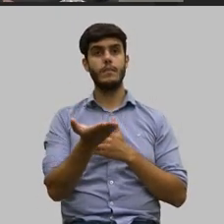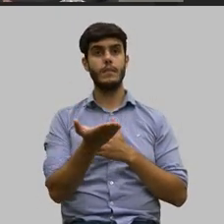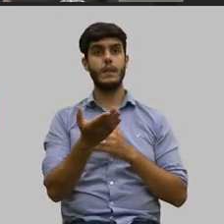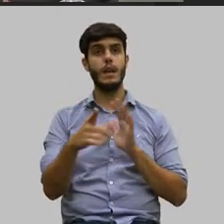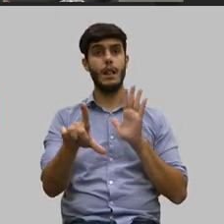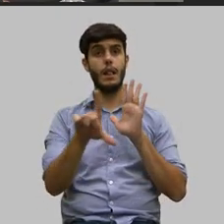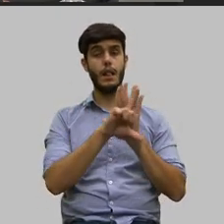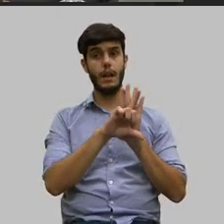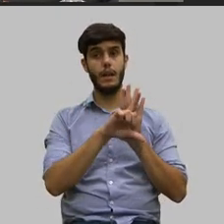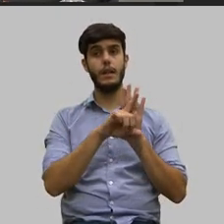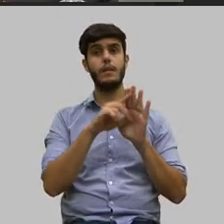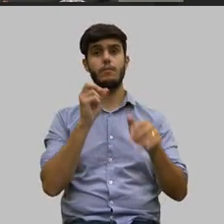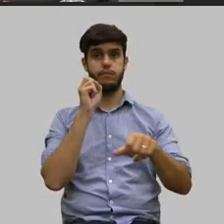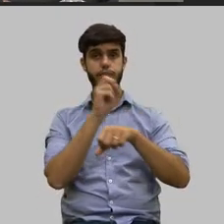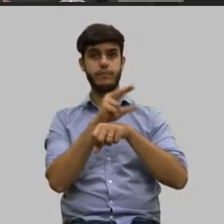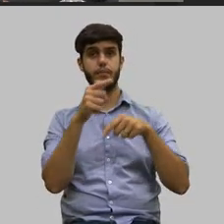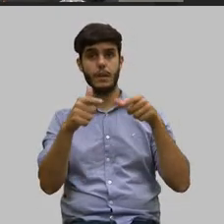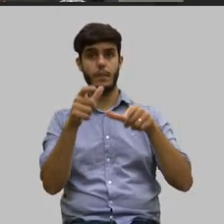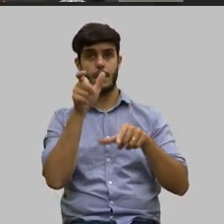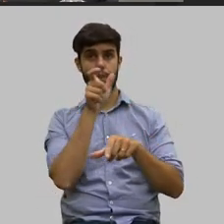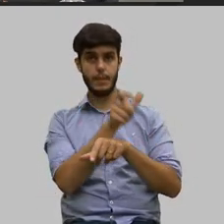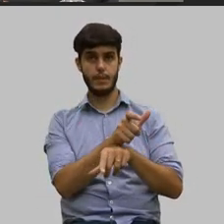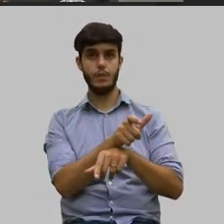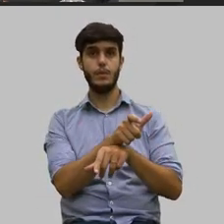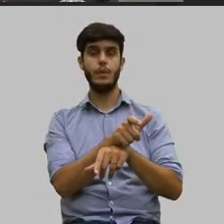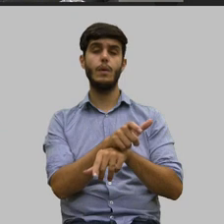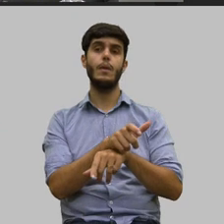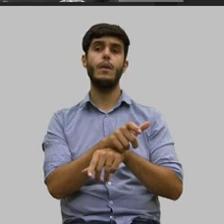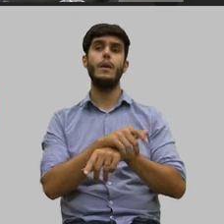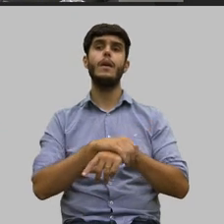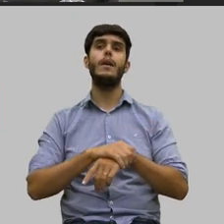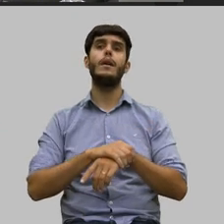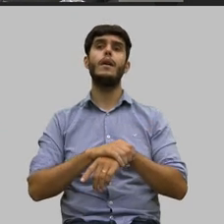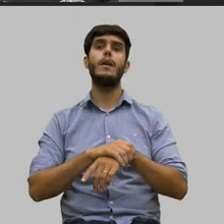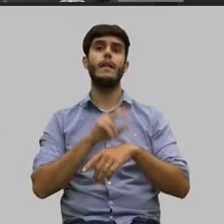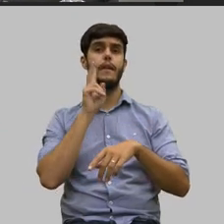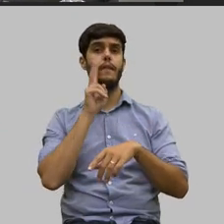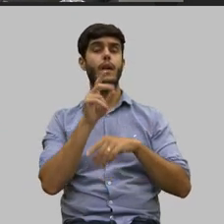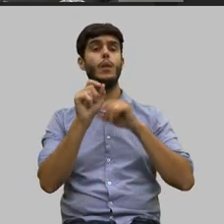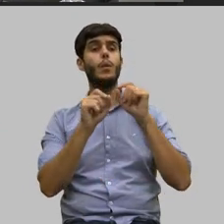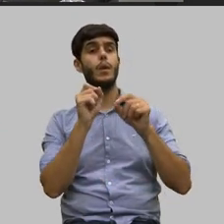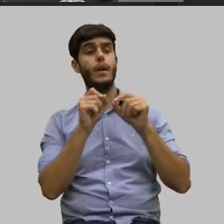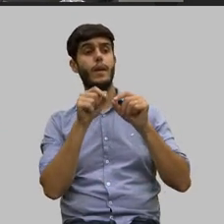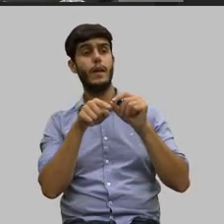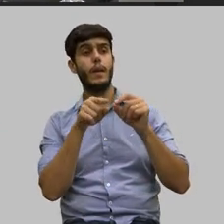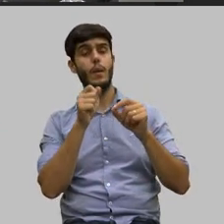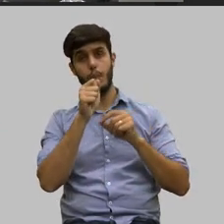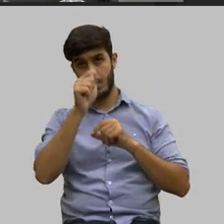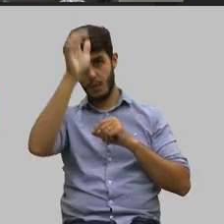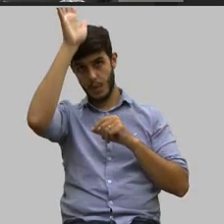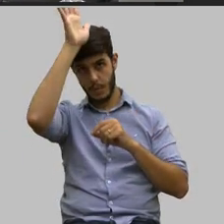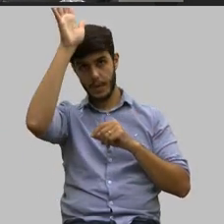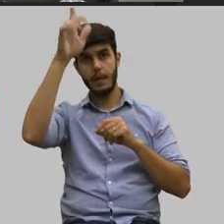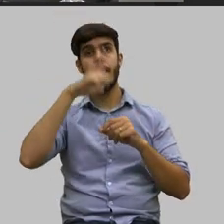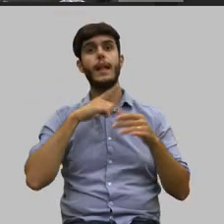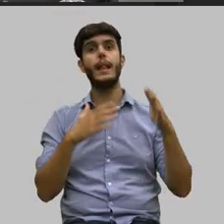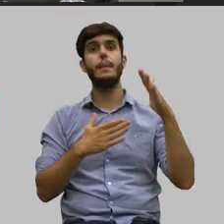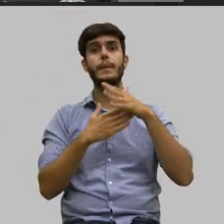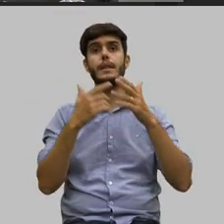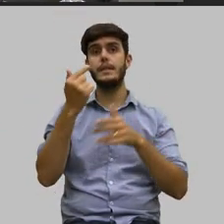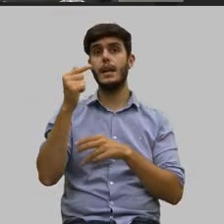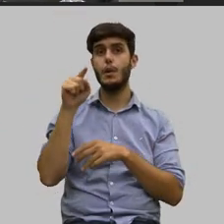efetivo eh vigente que prevê que o corpo de bombeiros Tem um limite de